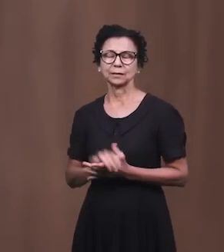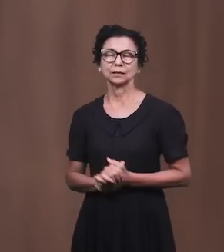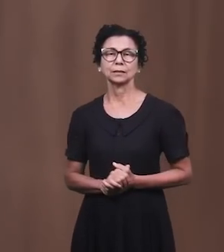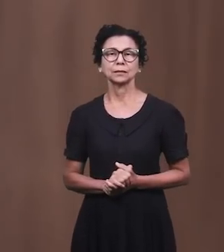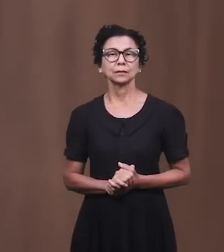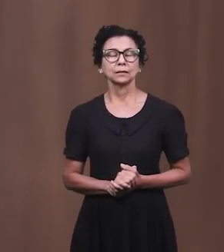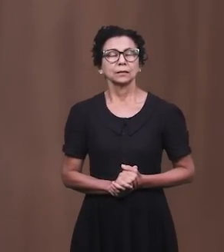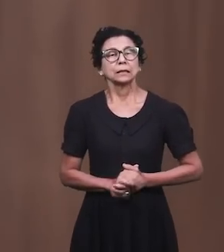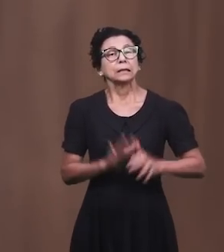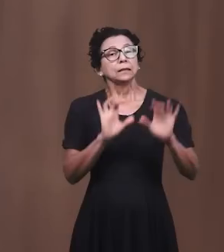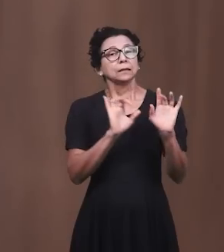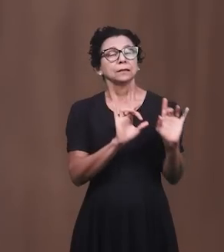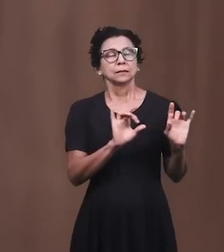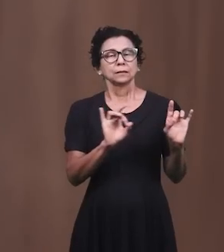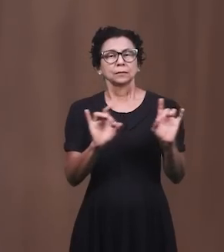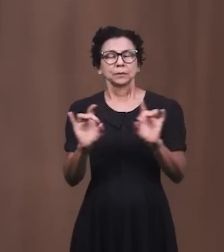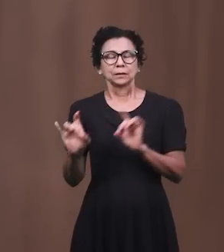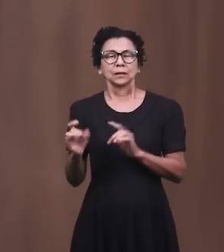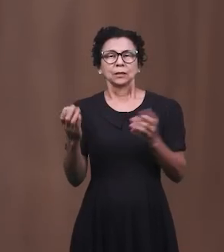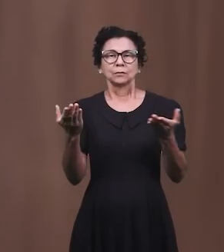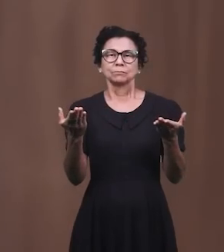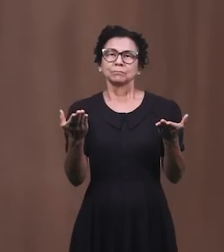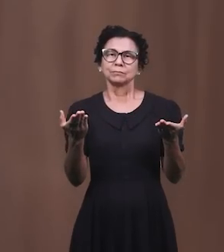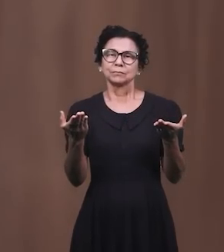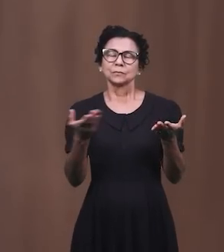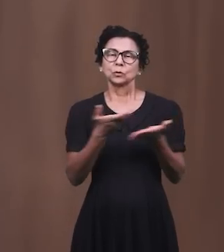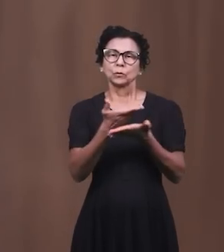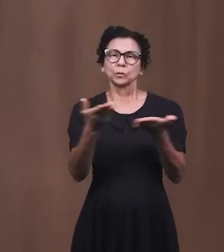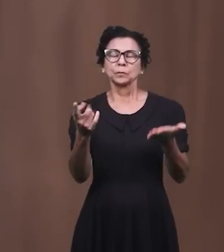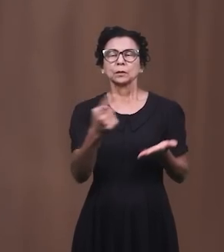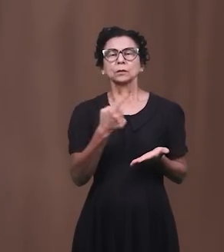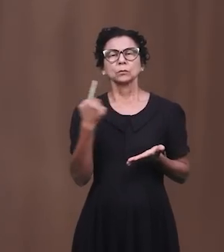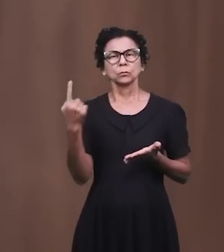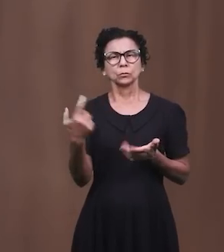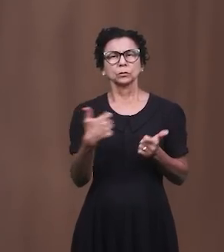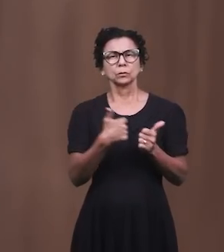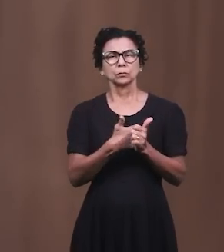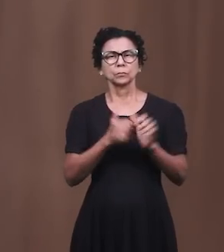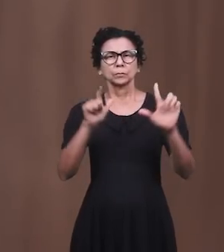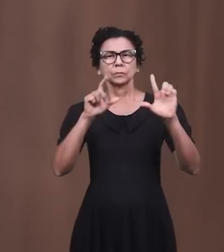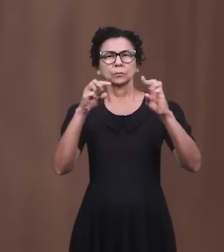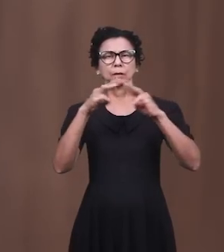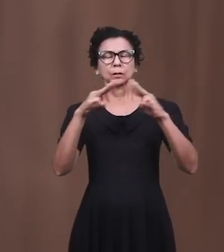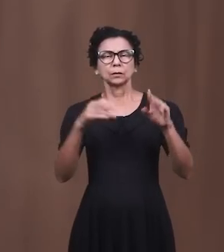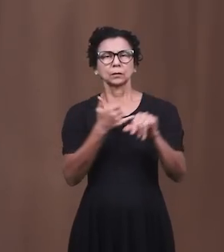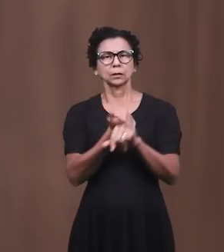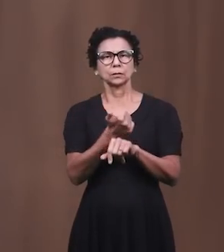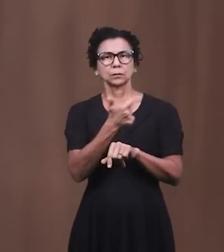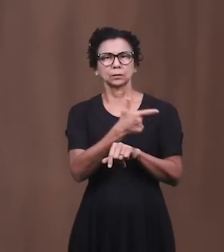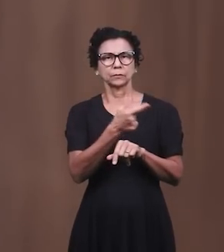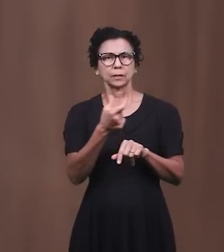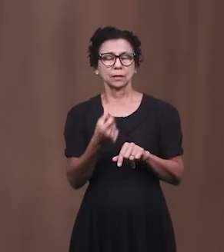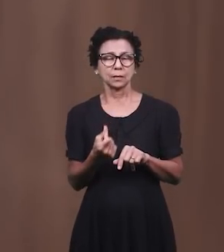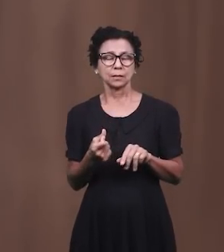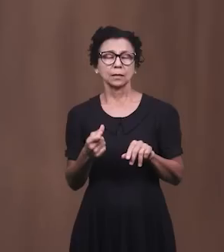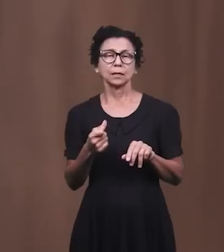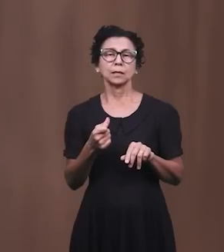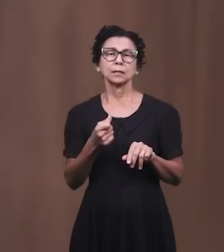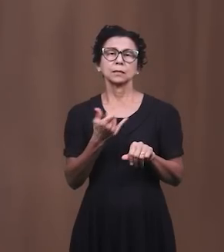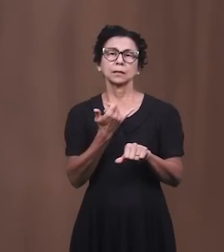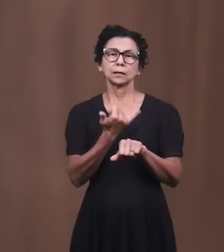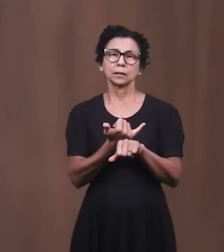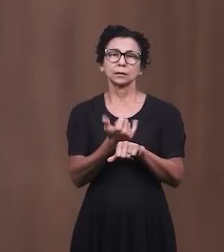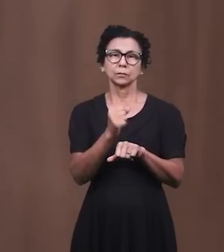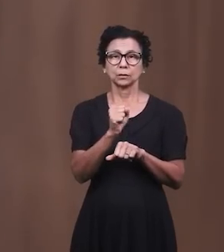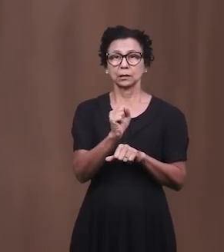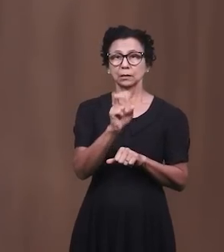saudar em especial os nossos irmãos que estão nos acompanhando pela TV Manaim, no canal 126, em Embratel, e também no canal 85,